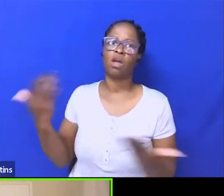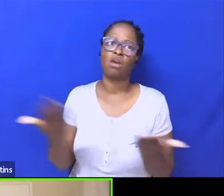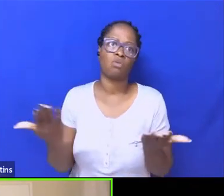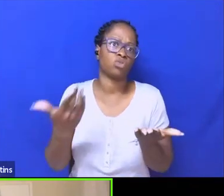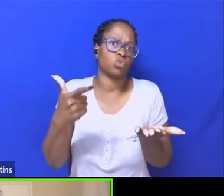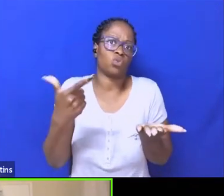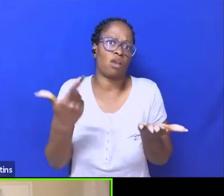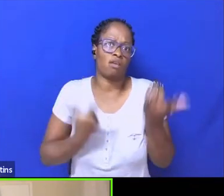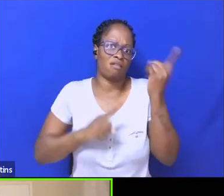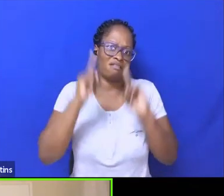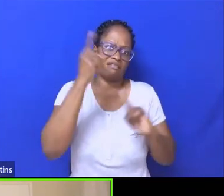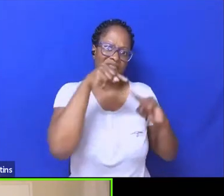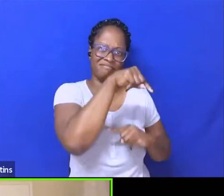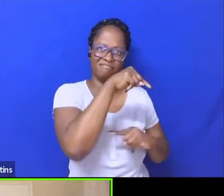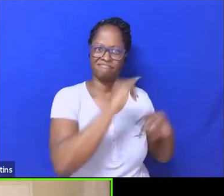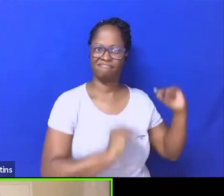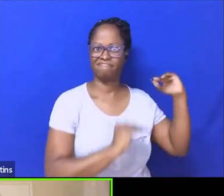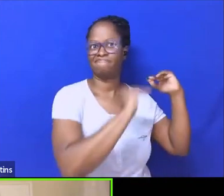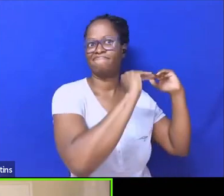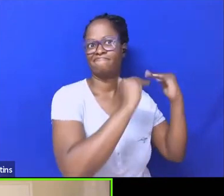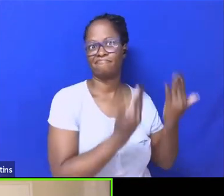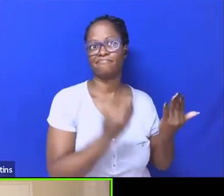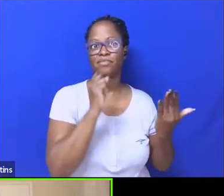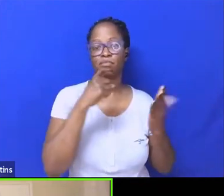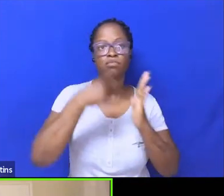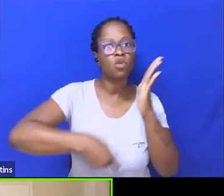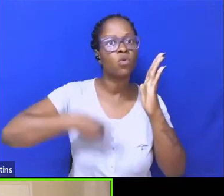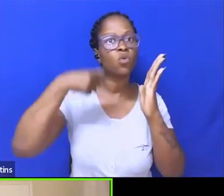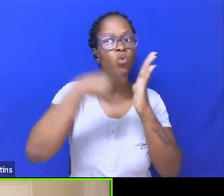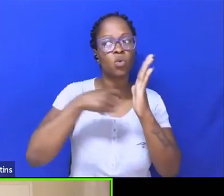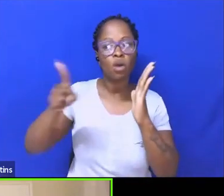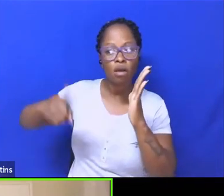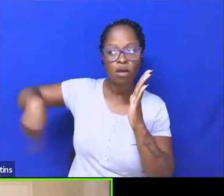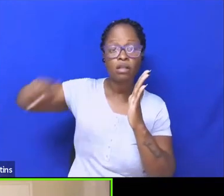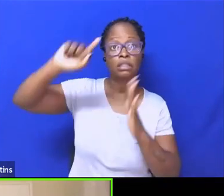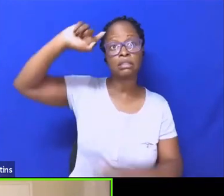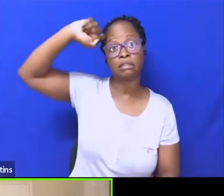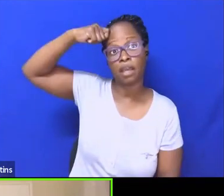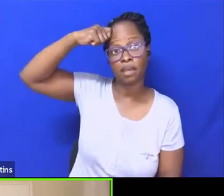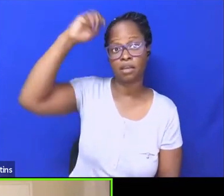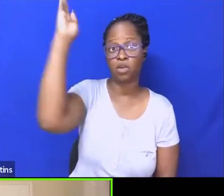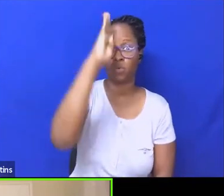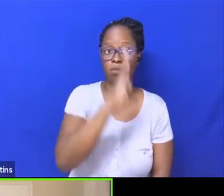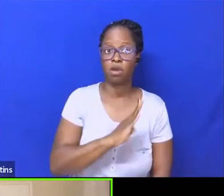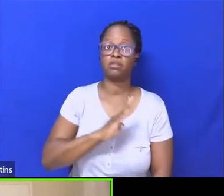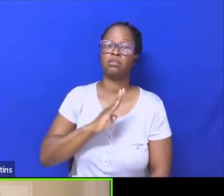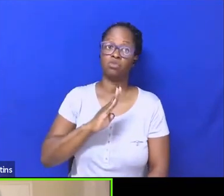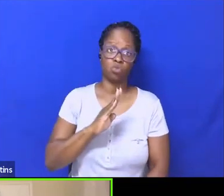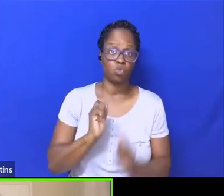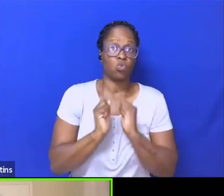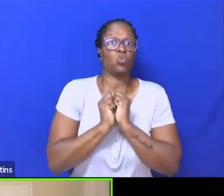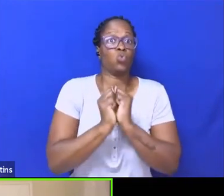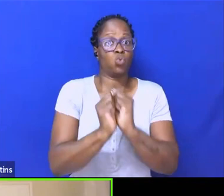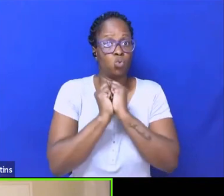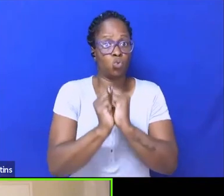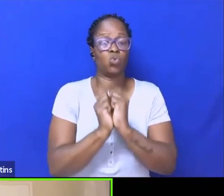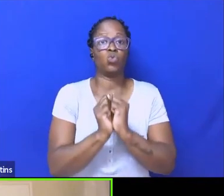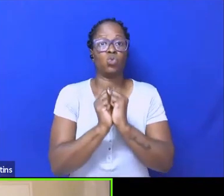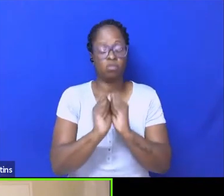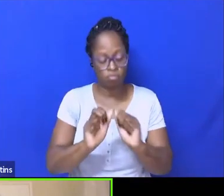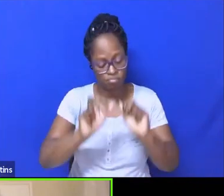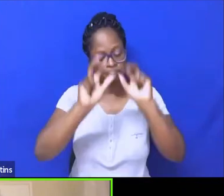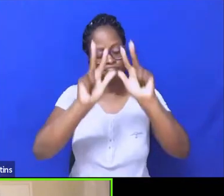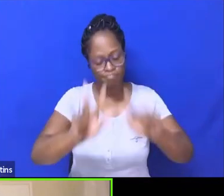resistência das mulheres negras no Brasil de as companheiras que levantam um feminismo negro tampouco